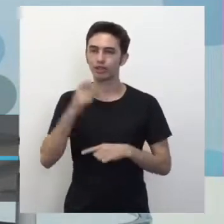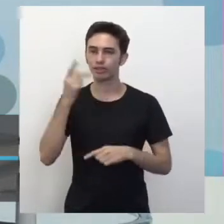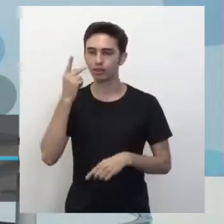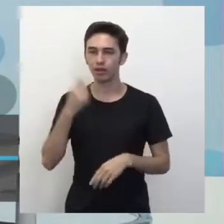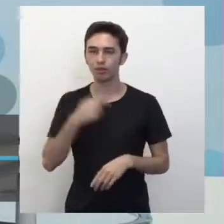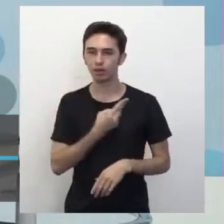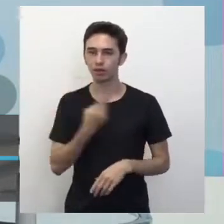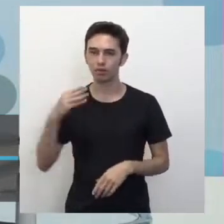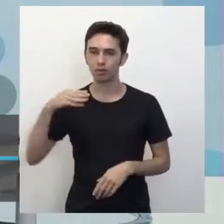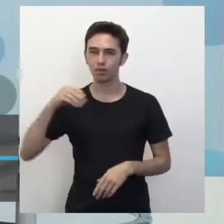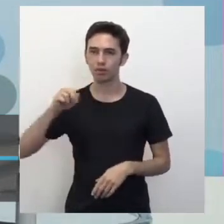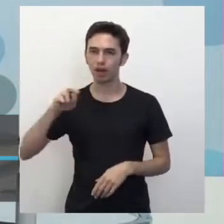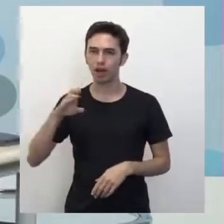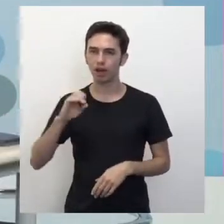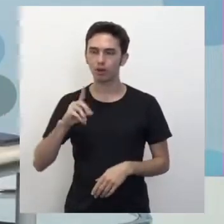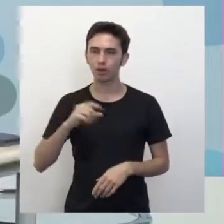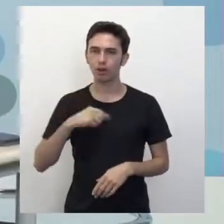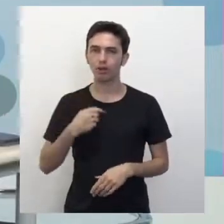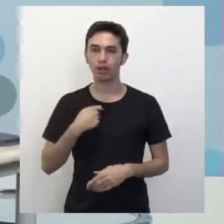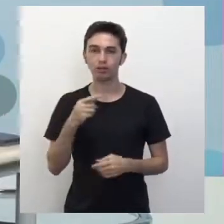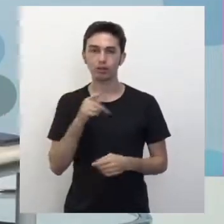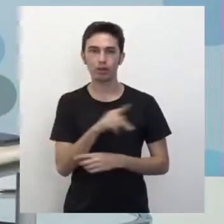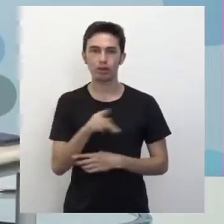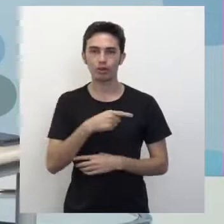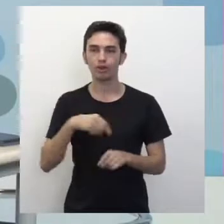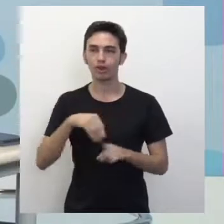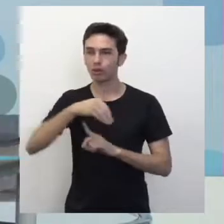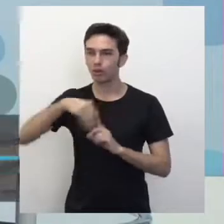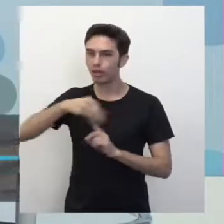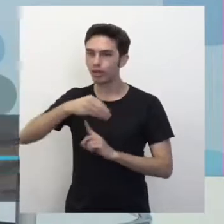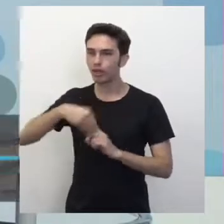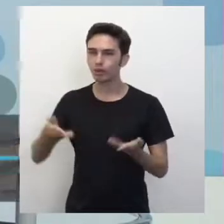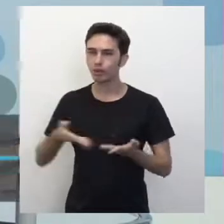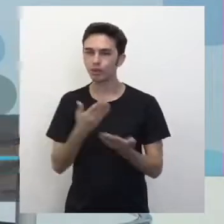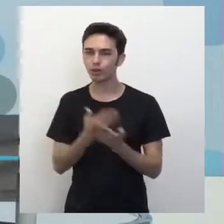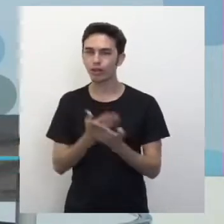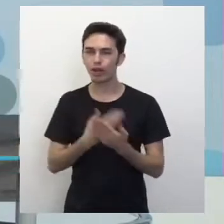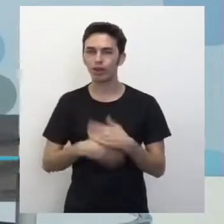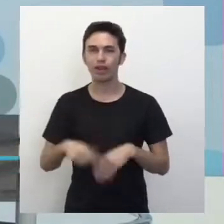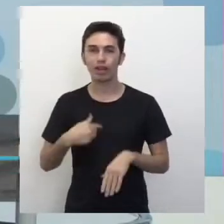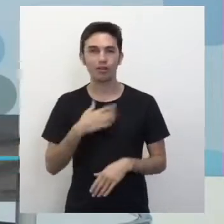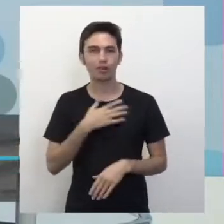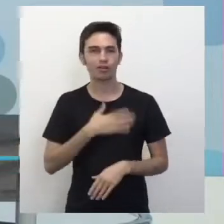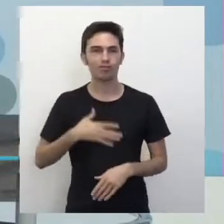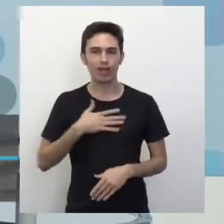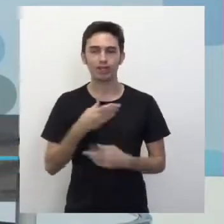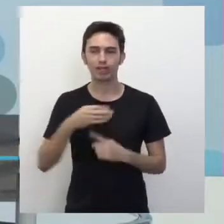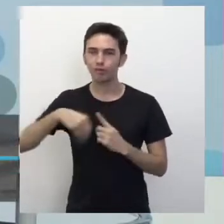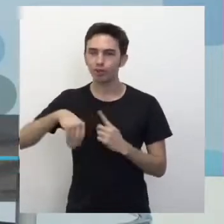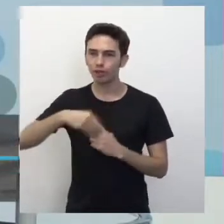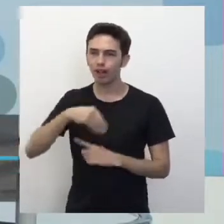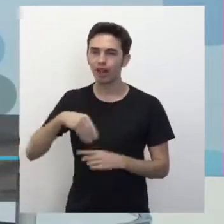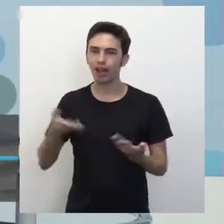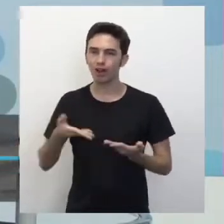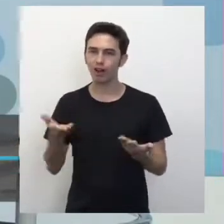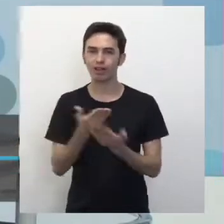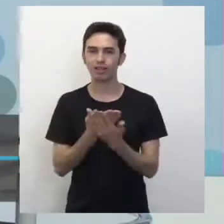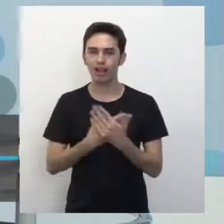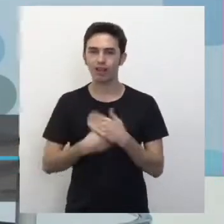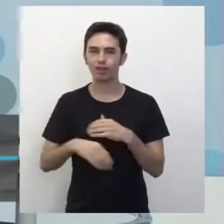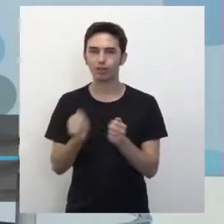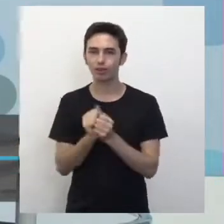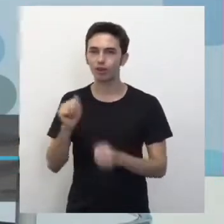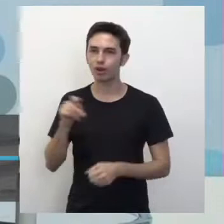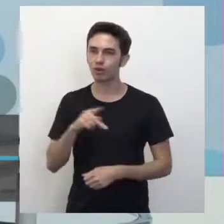e moderador daqui do Centro de Mídias de Educação e vou ter o prazer hoje de mediar essa aula com vocês, aprender junto aqui com a professora Maria